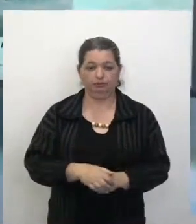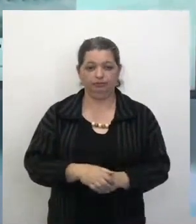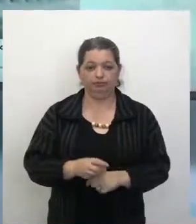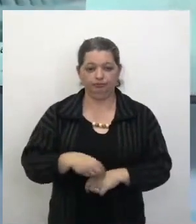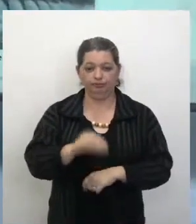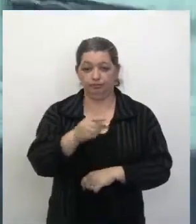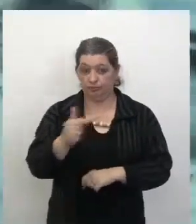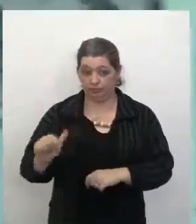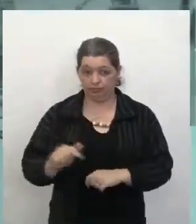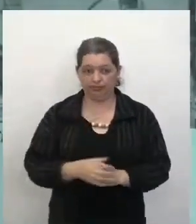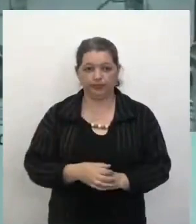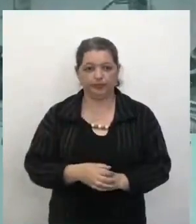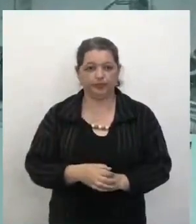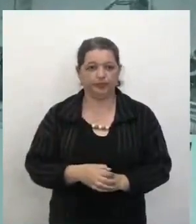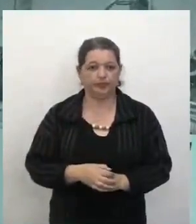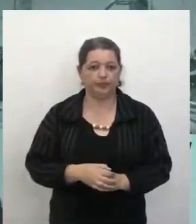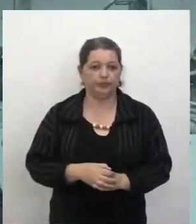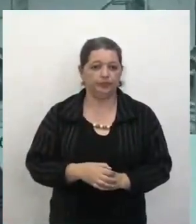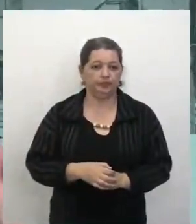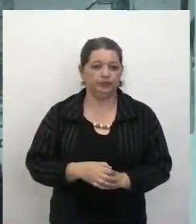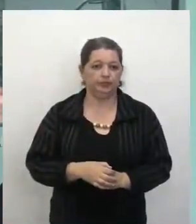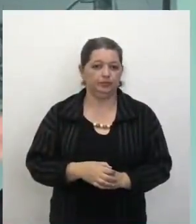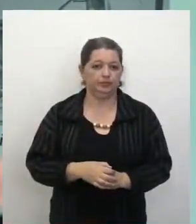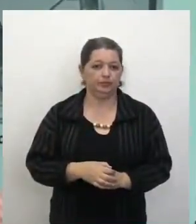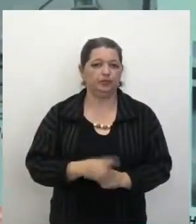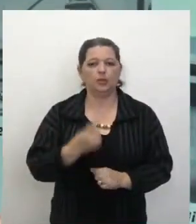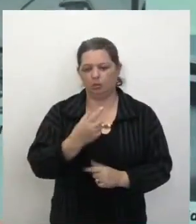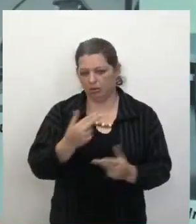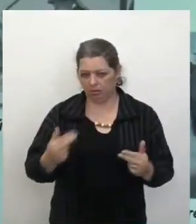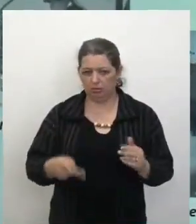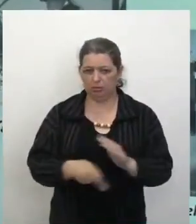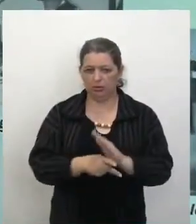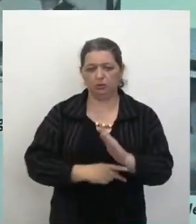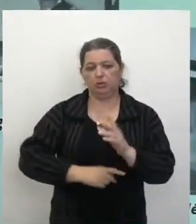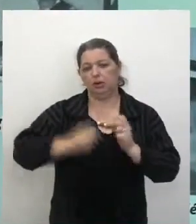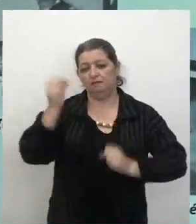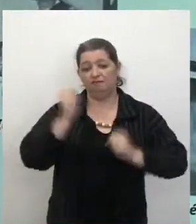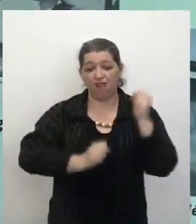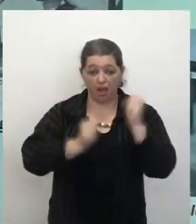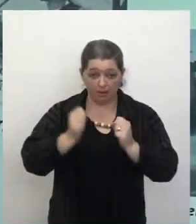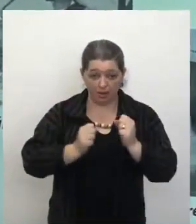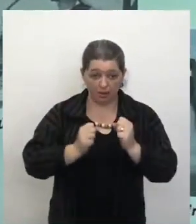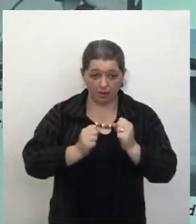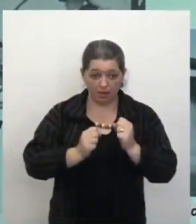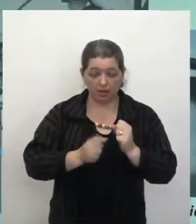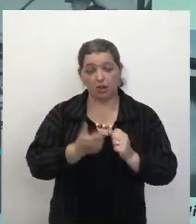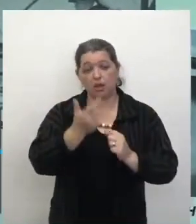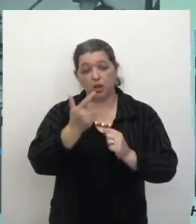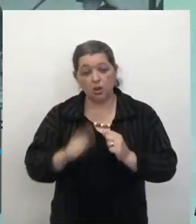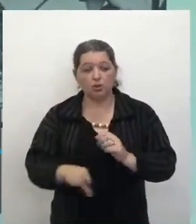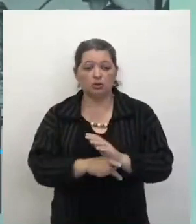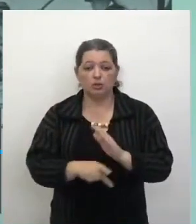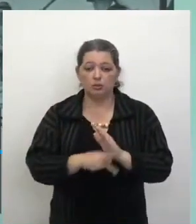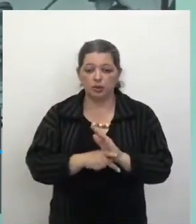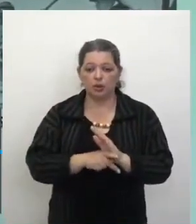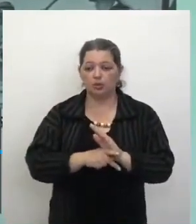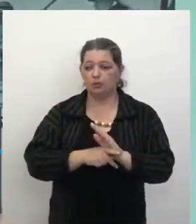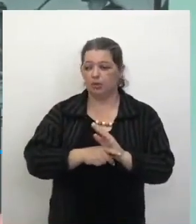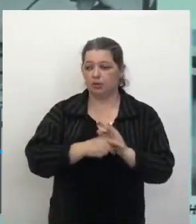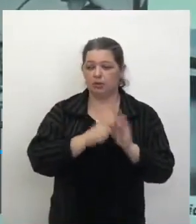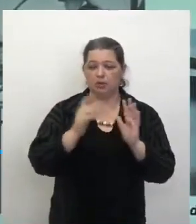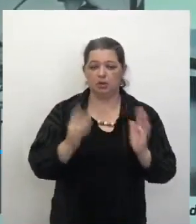recadinho Oi gente uma coisa até fábrica outra coisa é industrializar-se